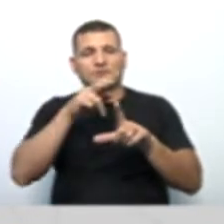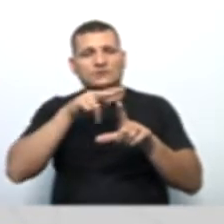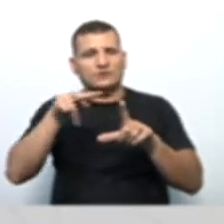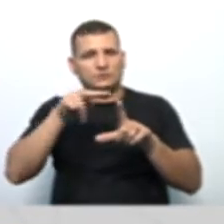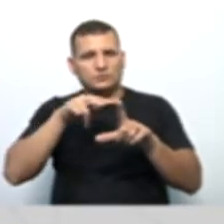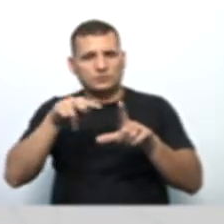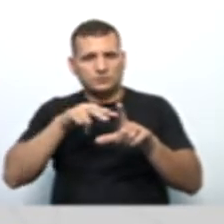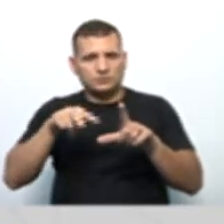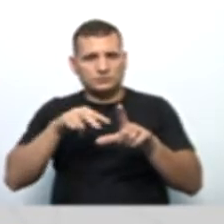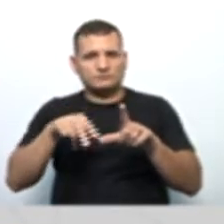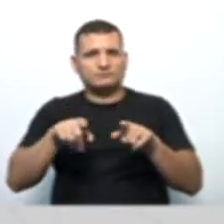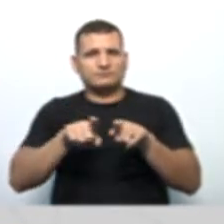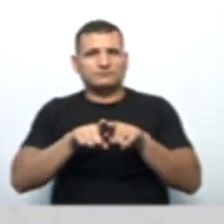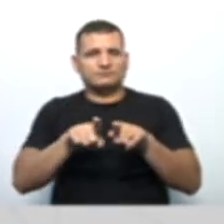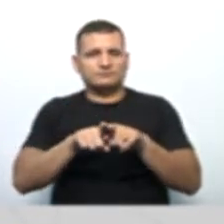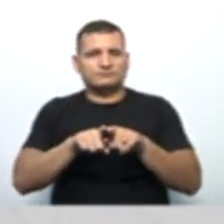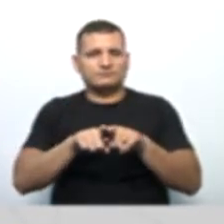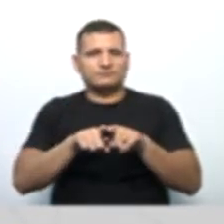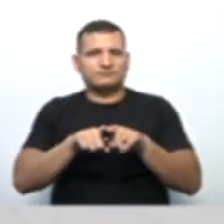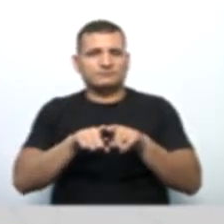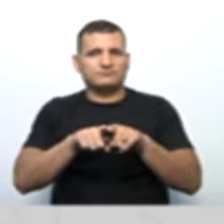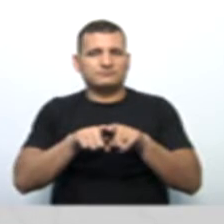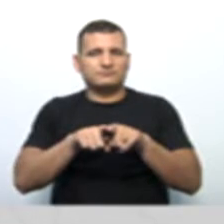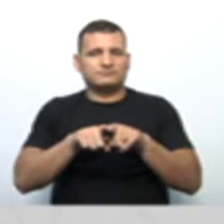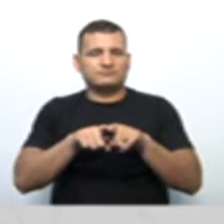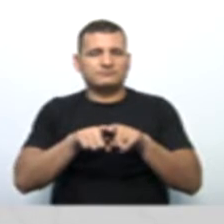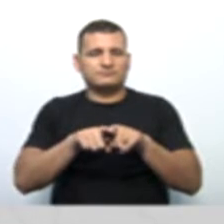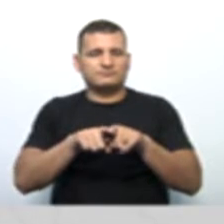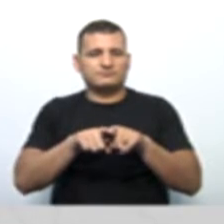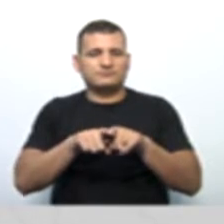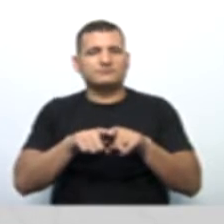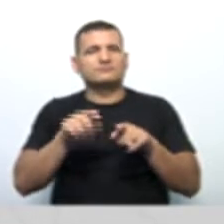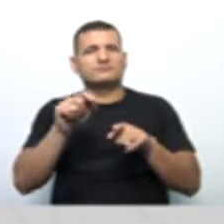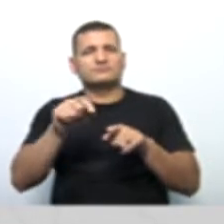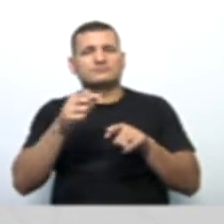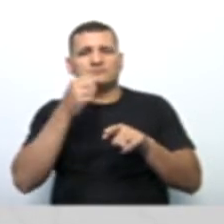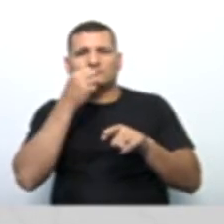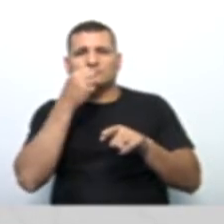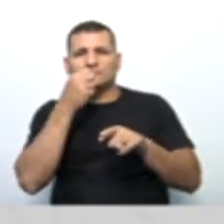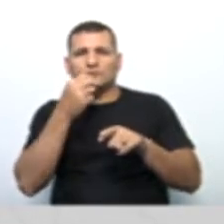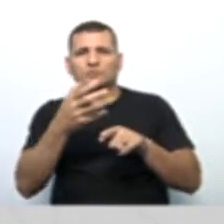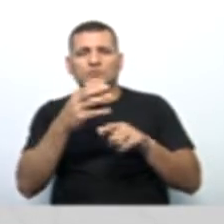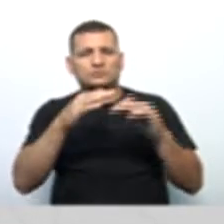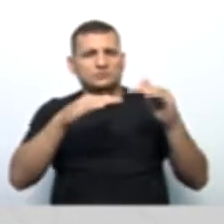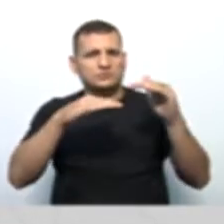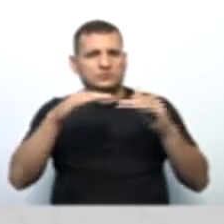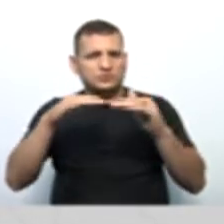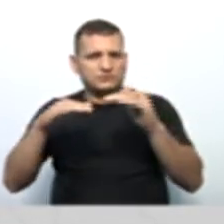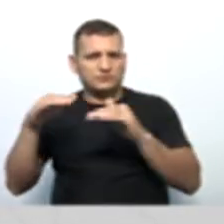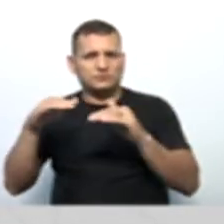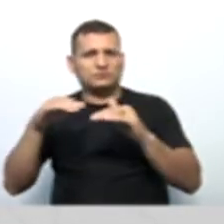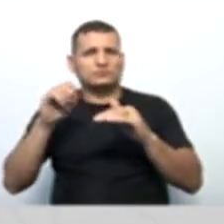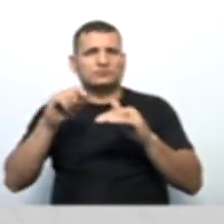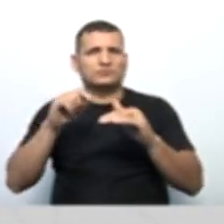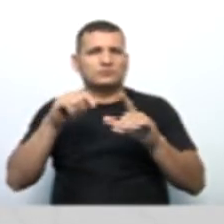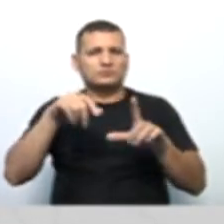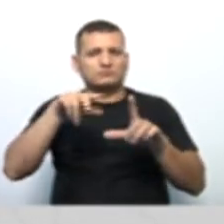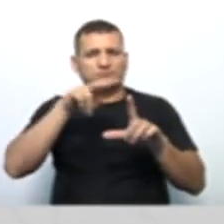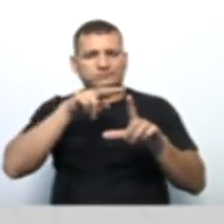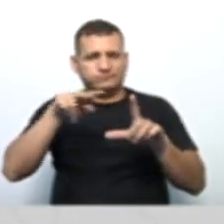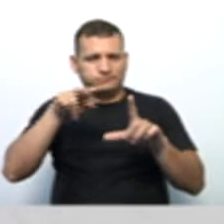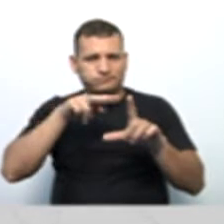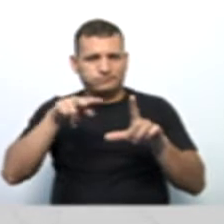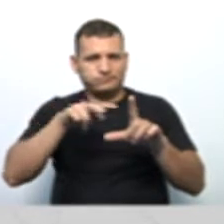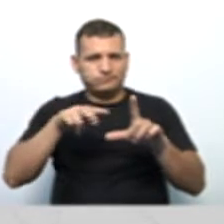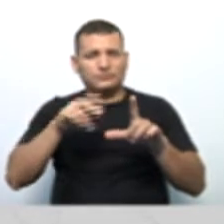ou seja garantir um bom nível de influência durante a leitura dos elementos visuais